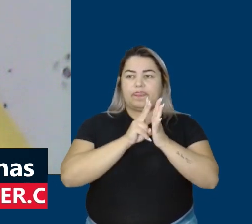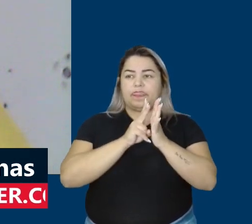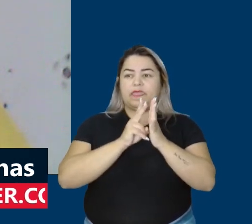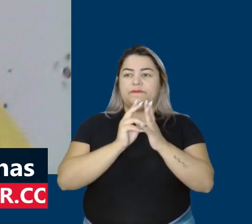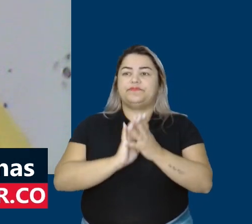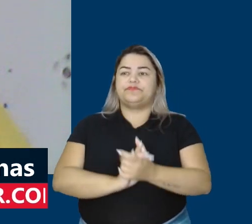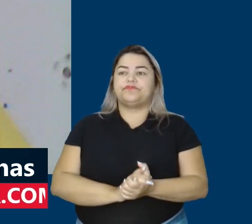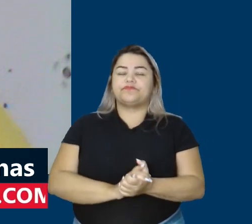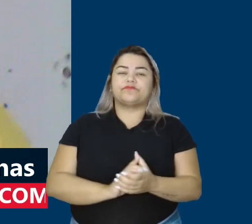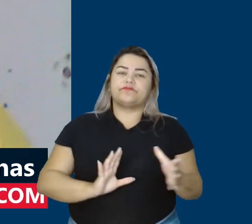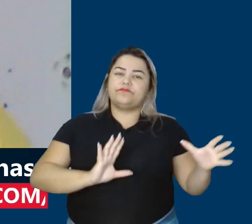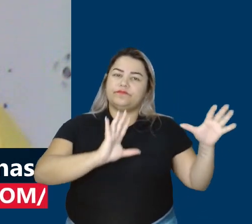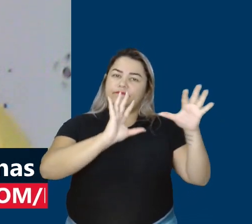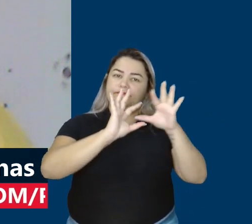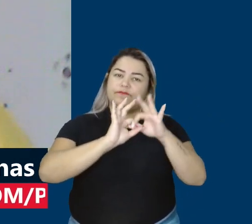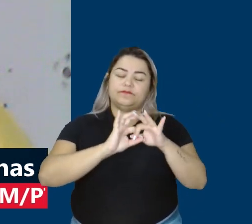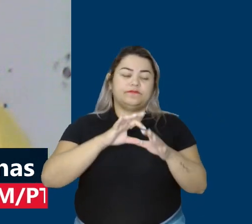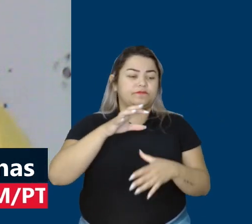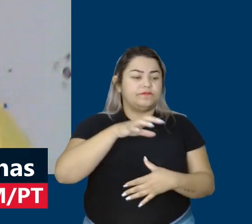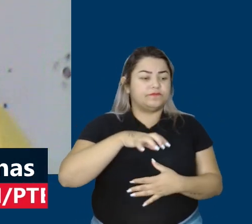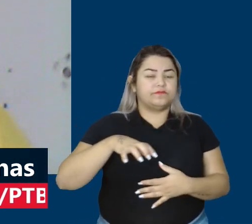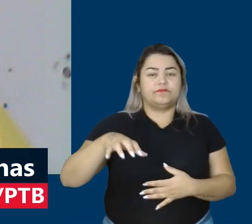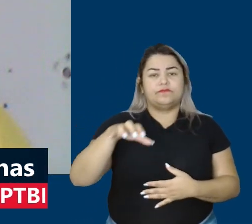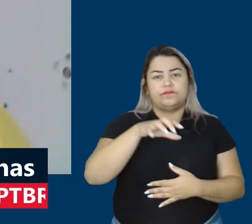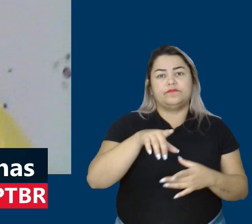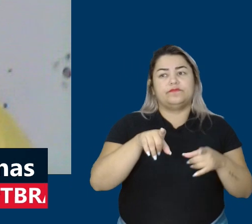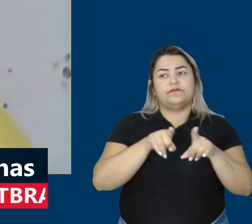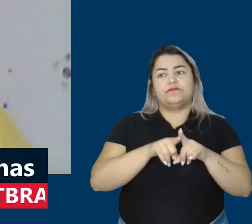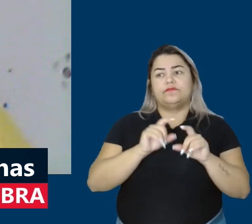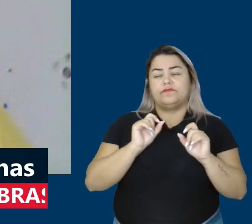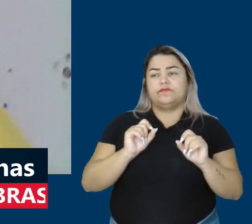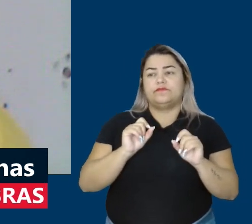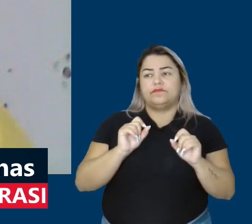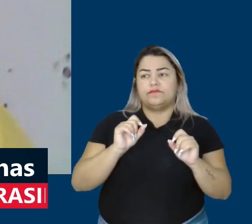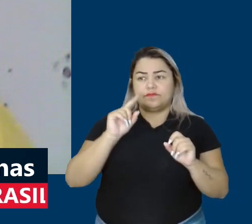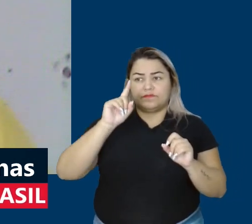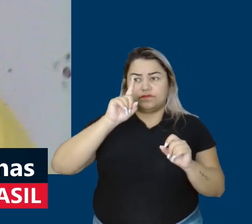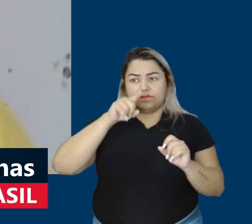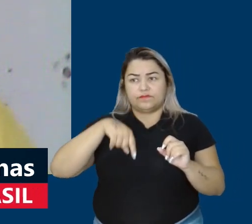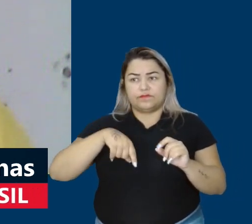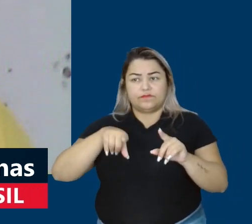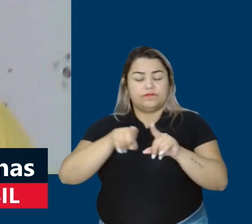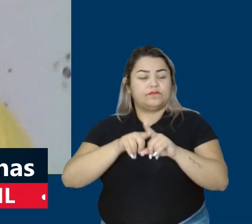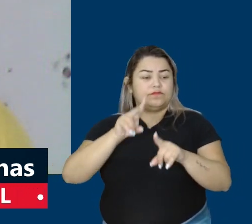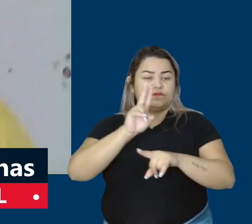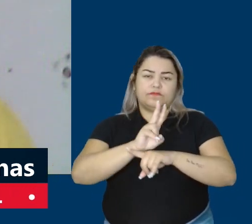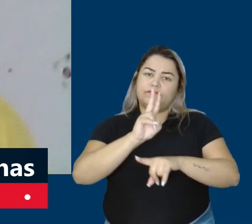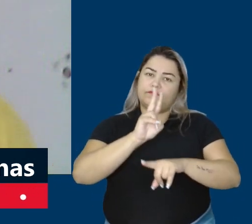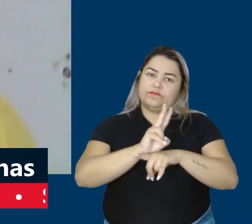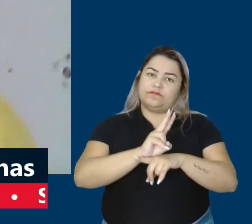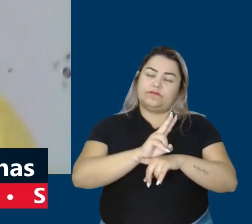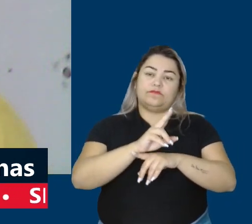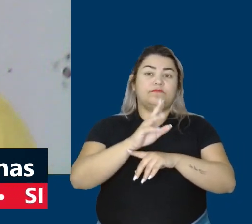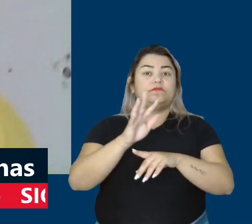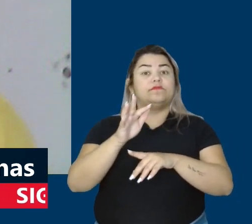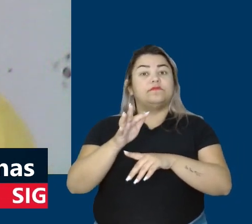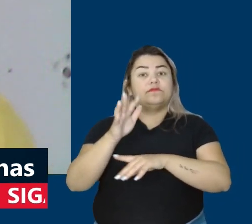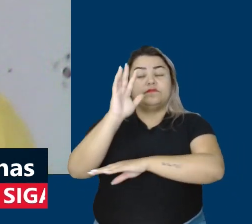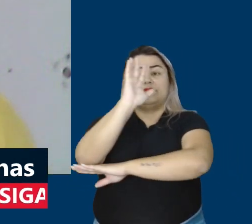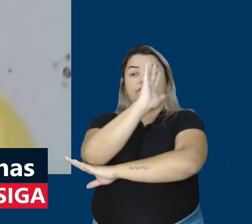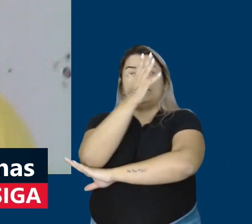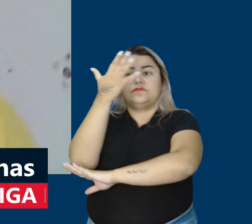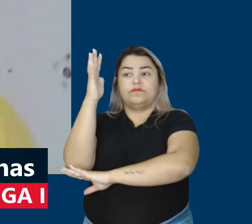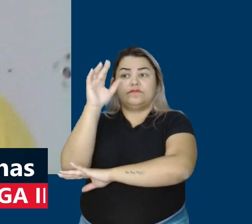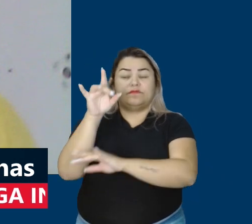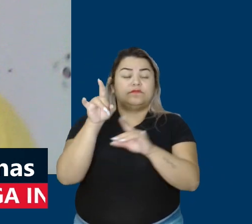são vinculados aos territórios, que estão ali nas aldeias, eles são guardiões da floresta. Então, por si